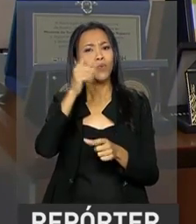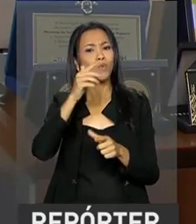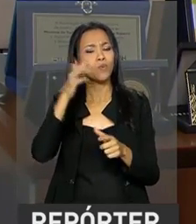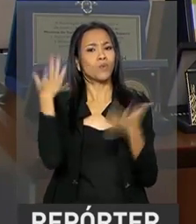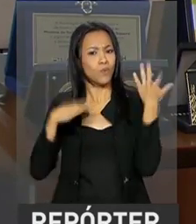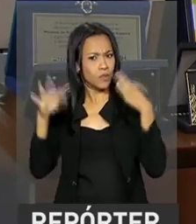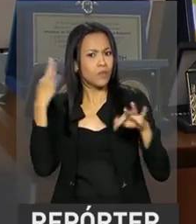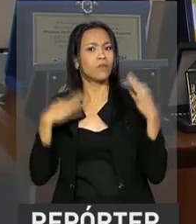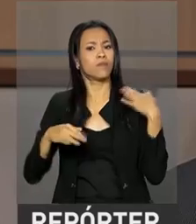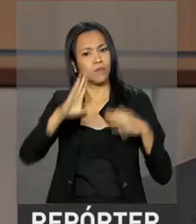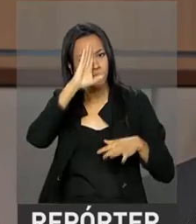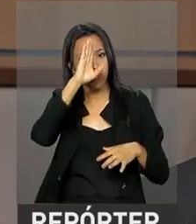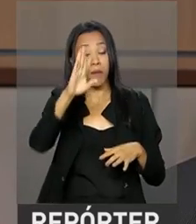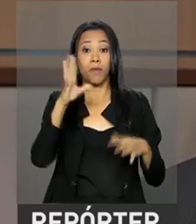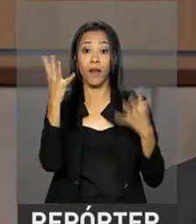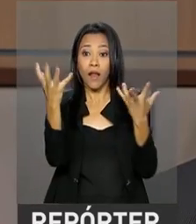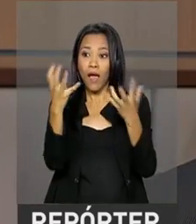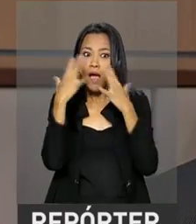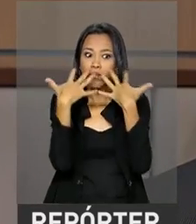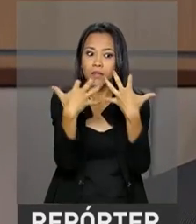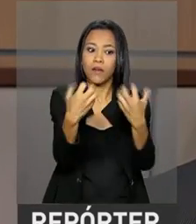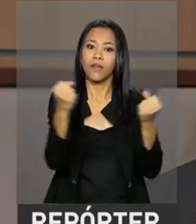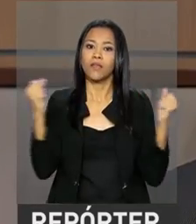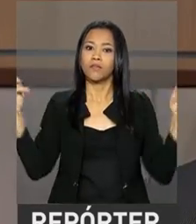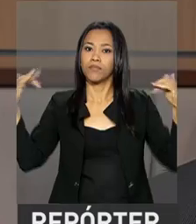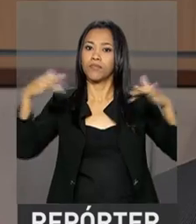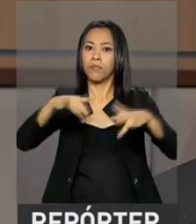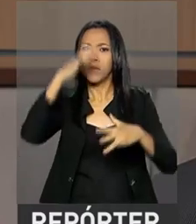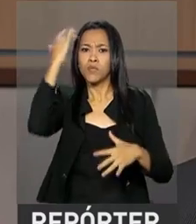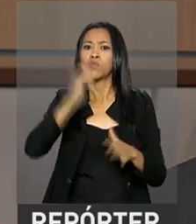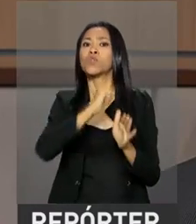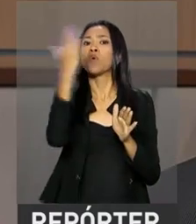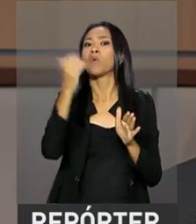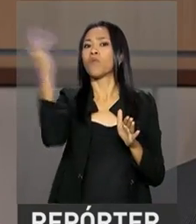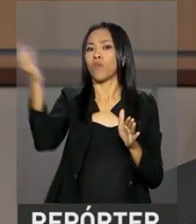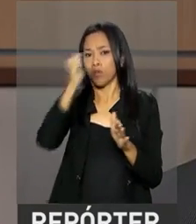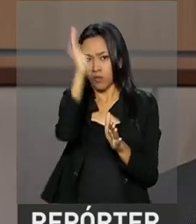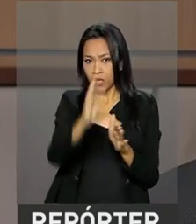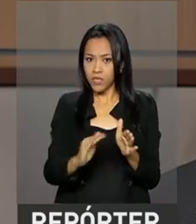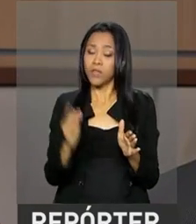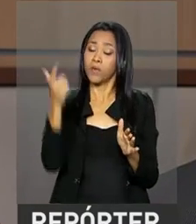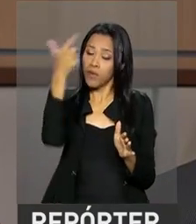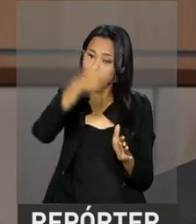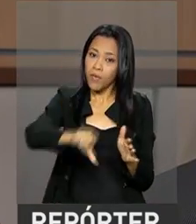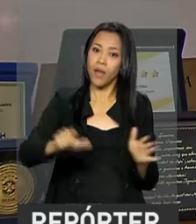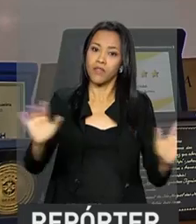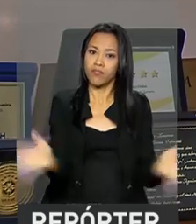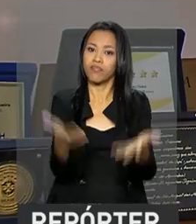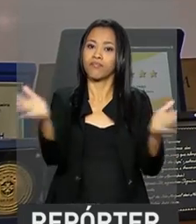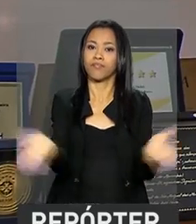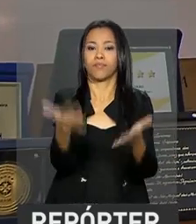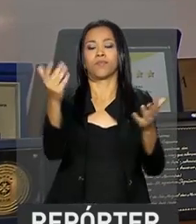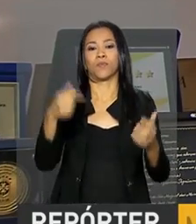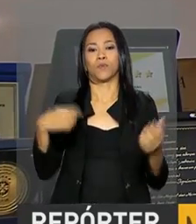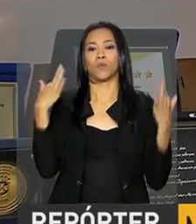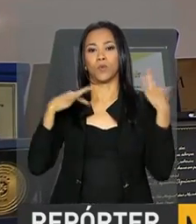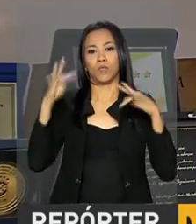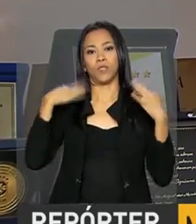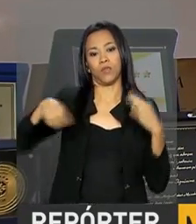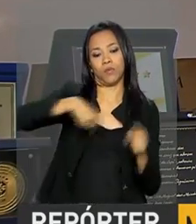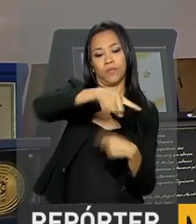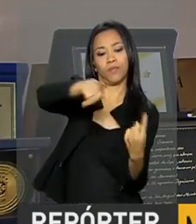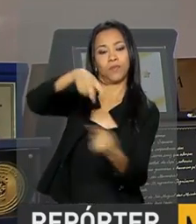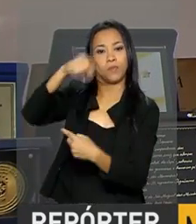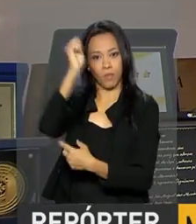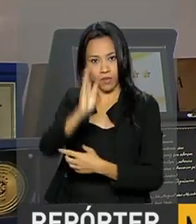destaque, capaz de atrair visitantes estrangeiros e estimular cada vez mais o turismo doméstico. Nós resolvemos fazer com que o São